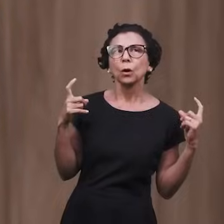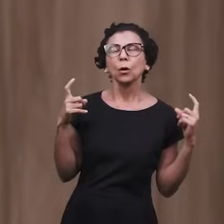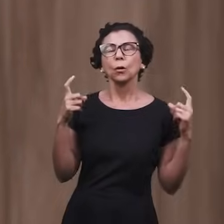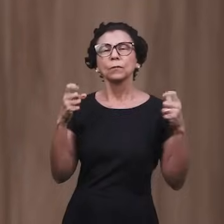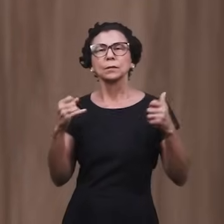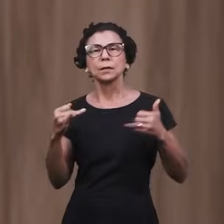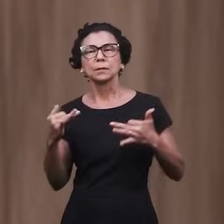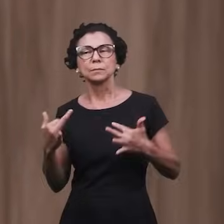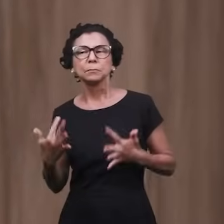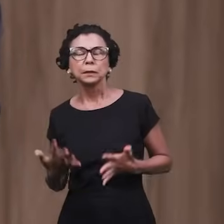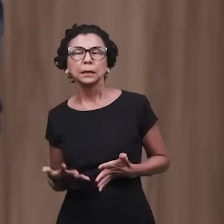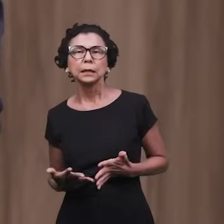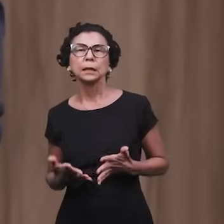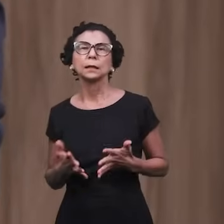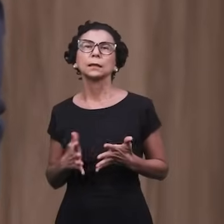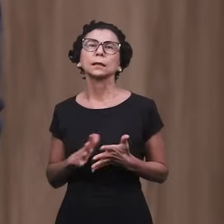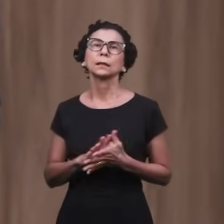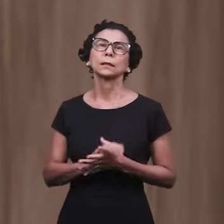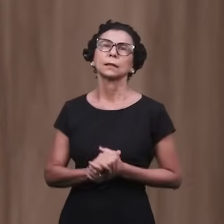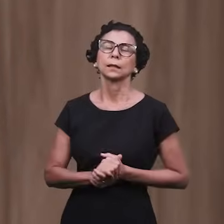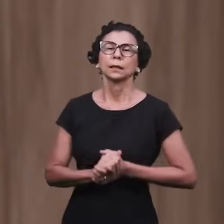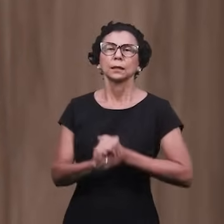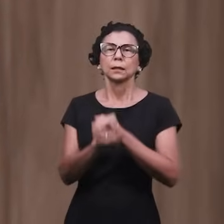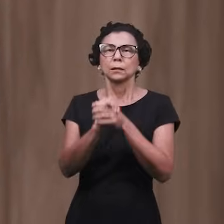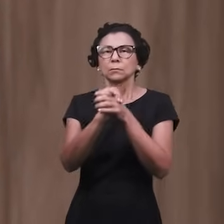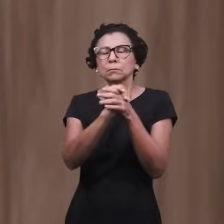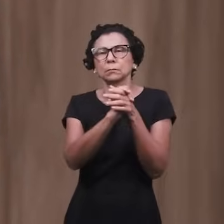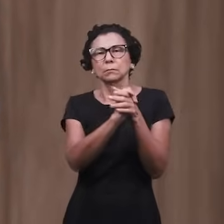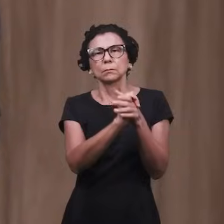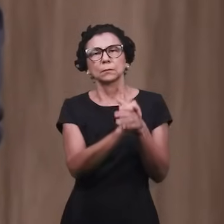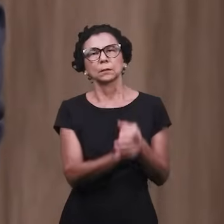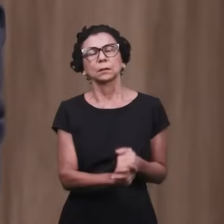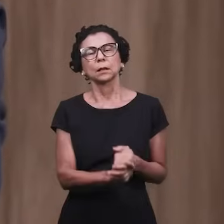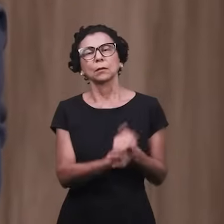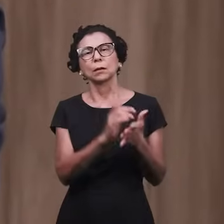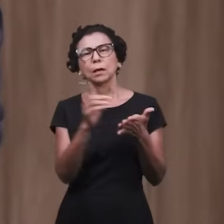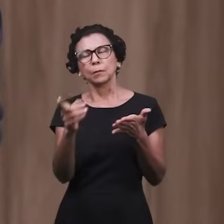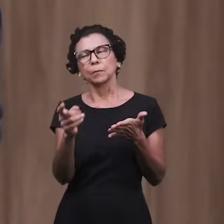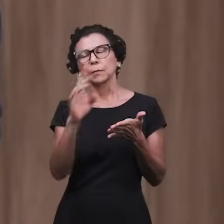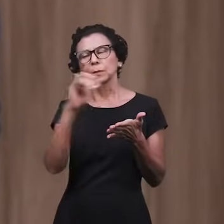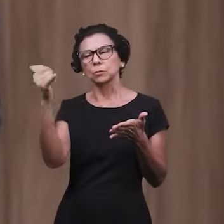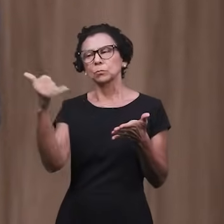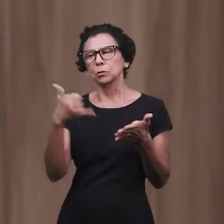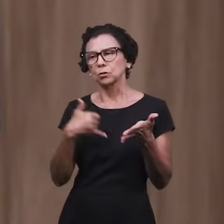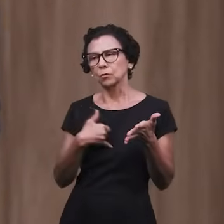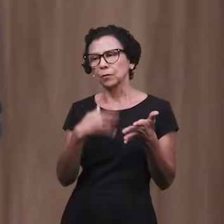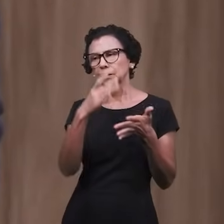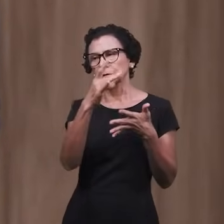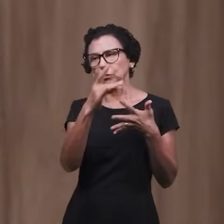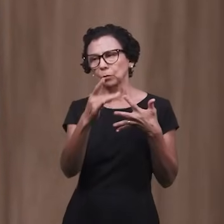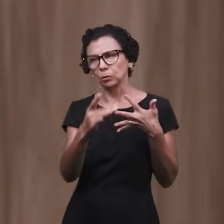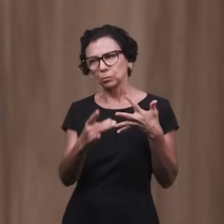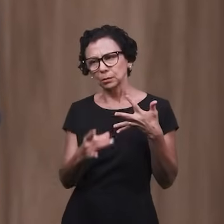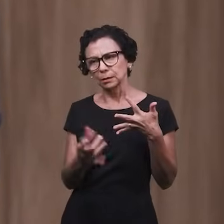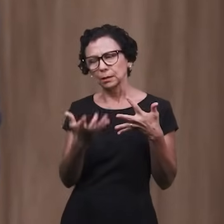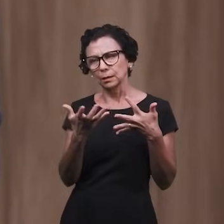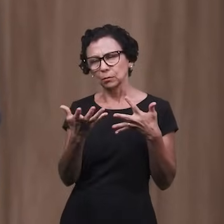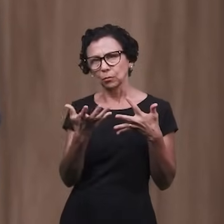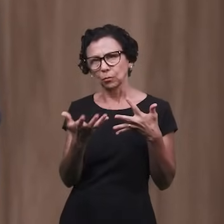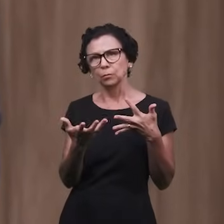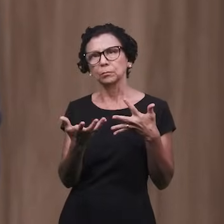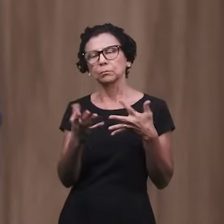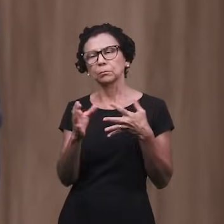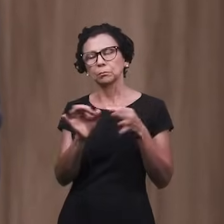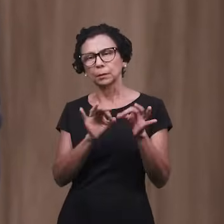vai ser mais ou menos esse. Aí, com essas informações, o luthier vai construir o instrumento. Então, é basicamente esse o